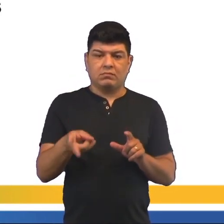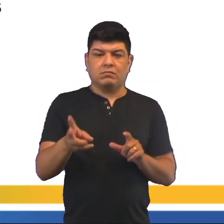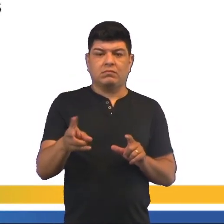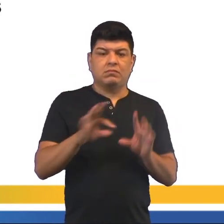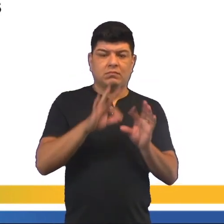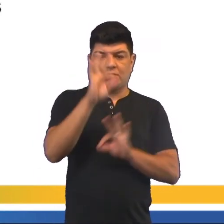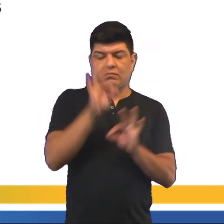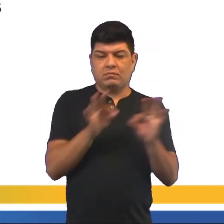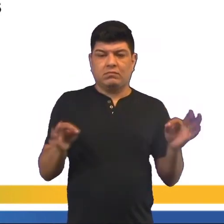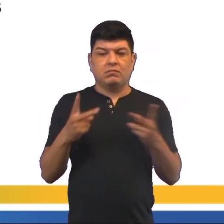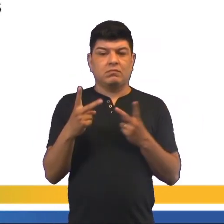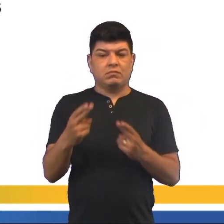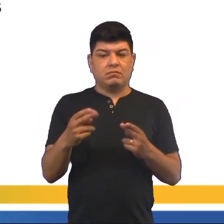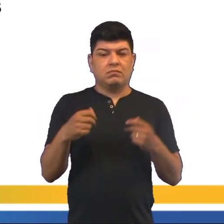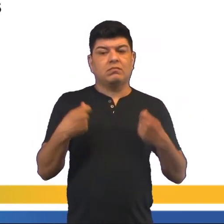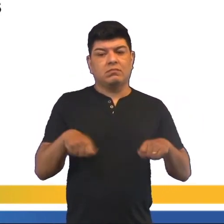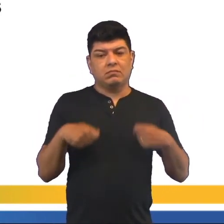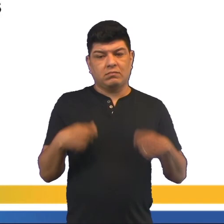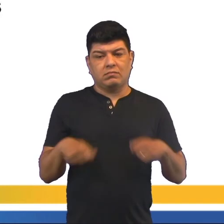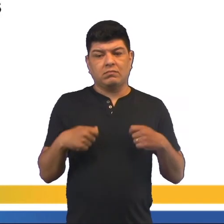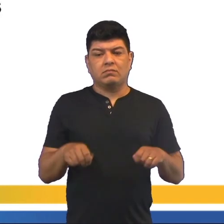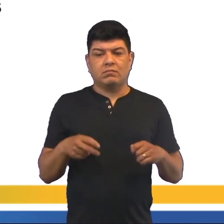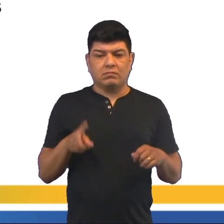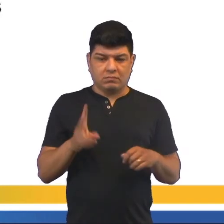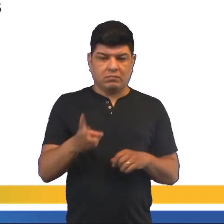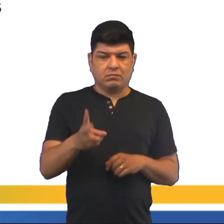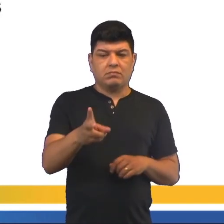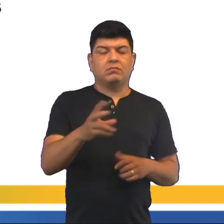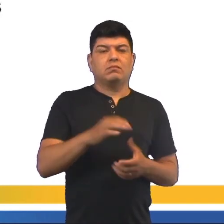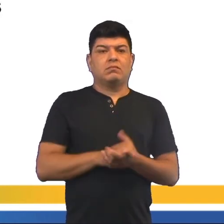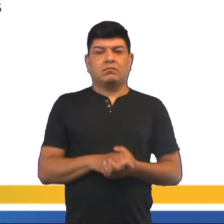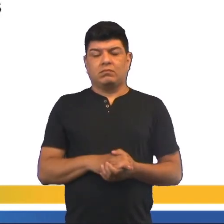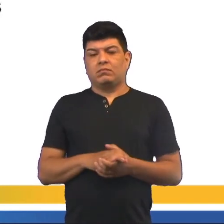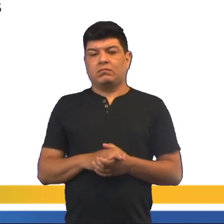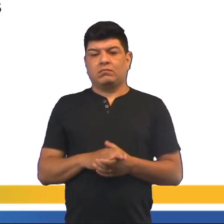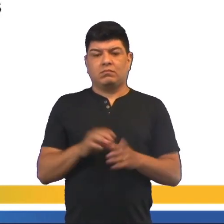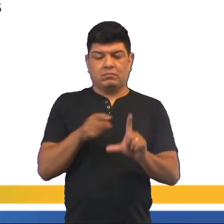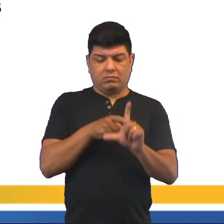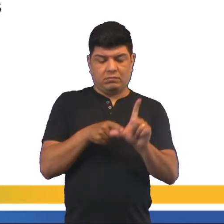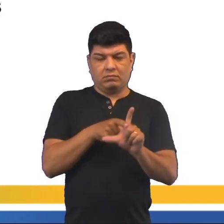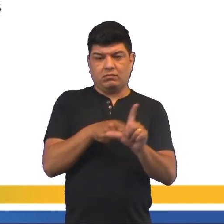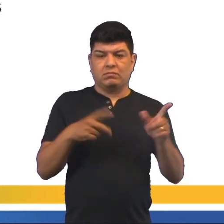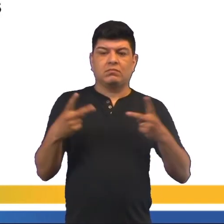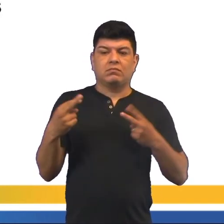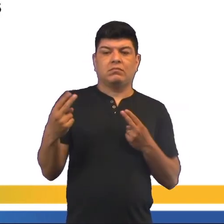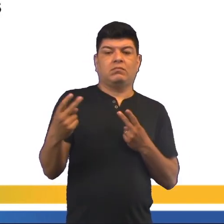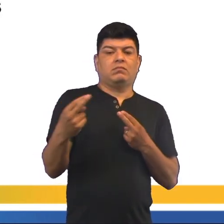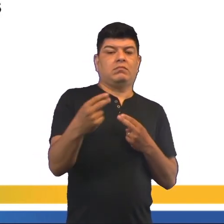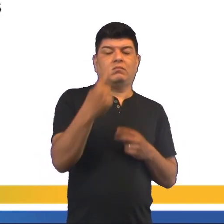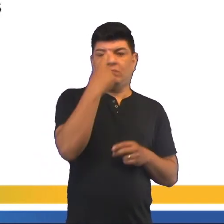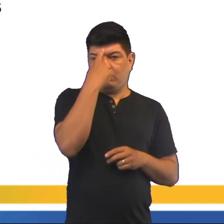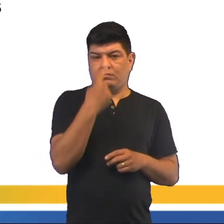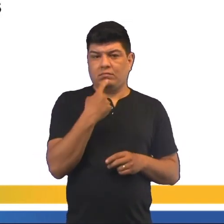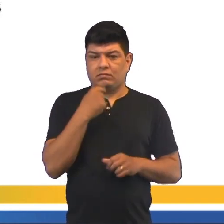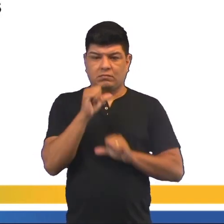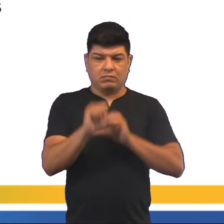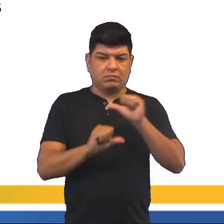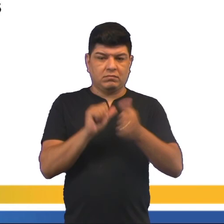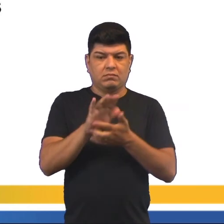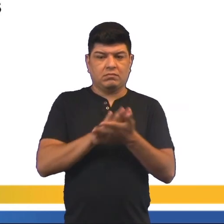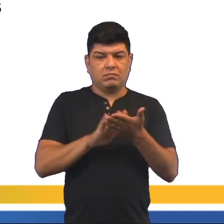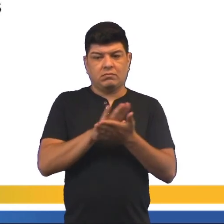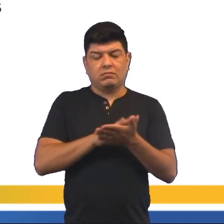mesma medida? Eles precisam ser conservados, Os ângulos precisam ser os mesmos para que a figura não